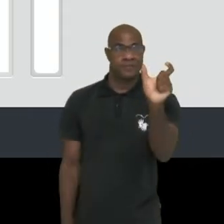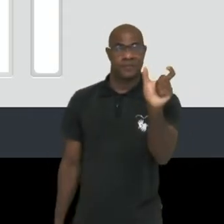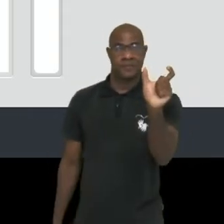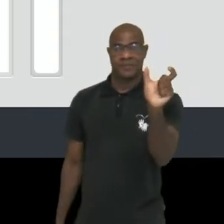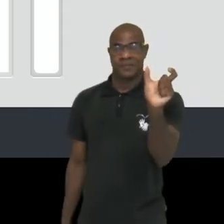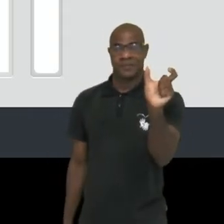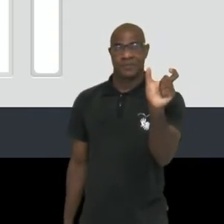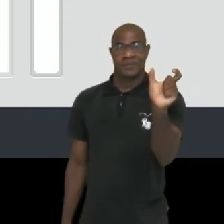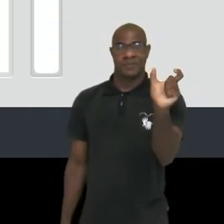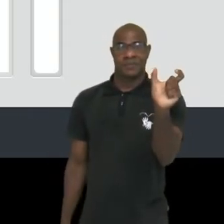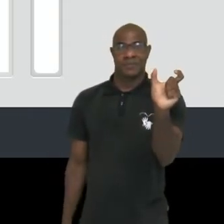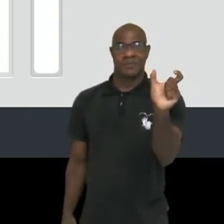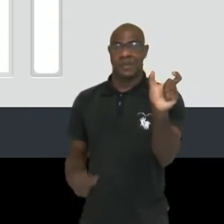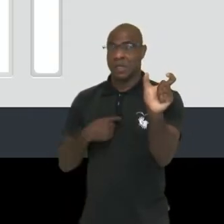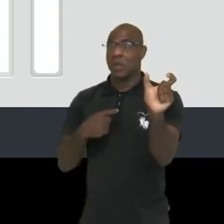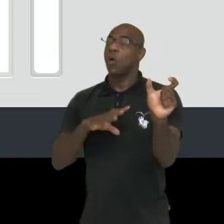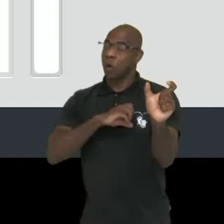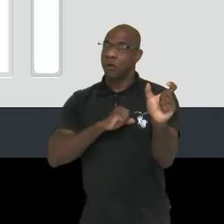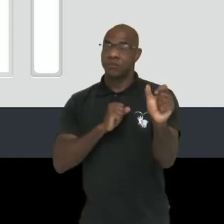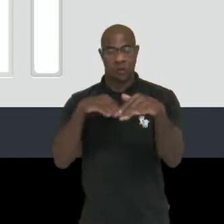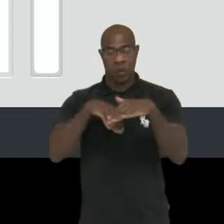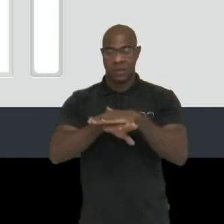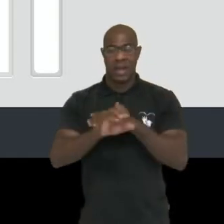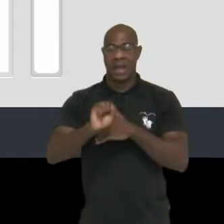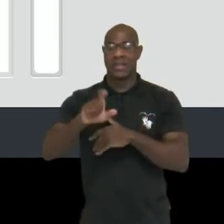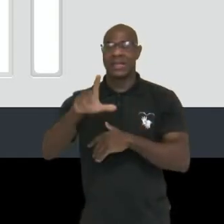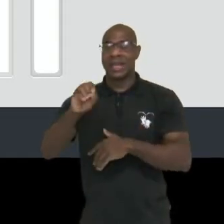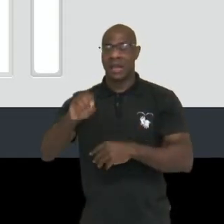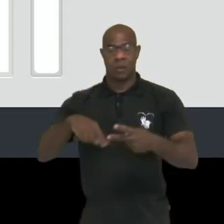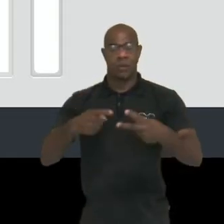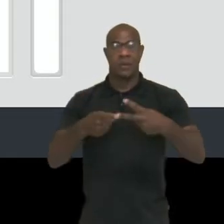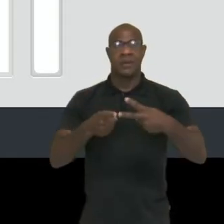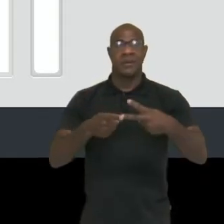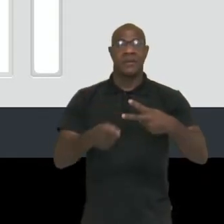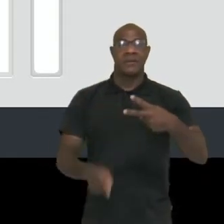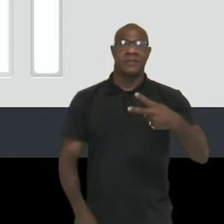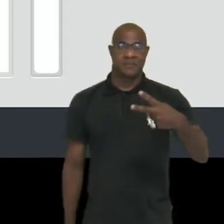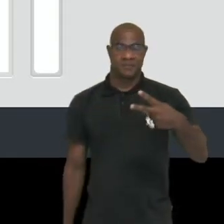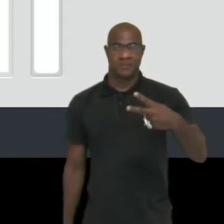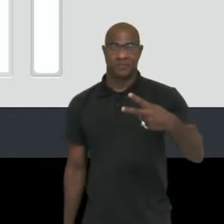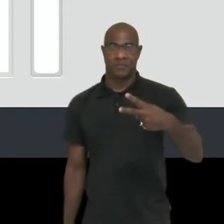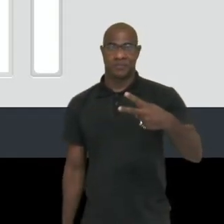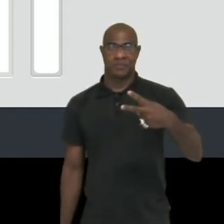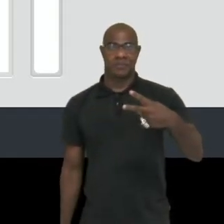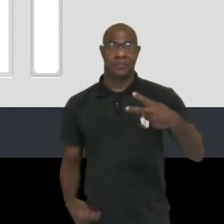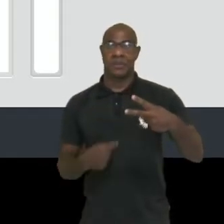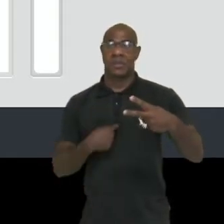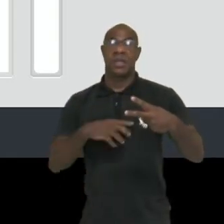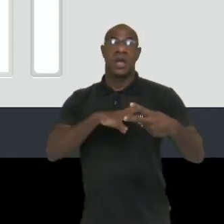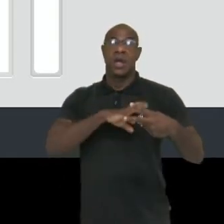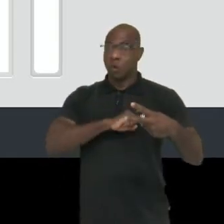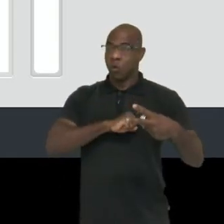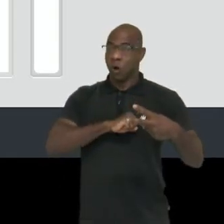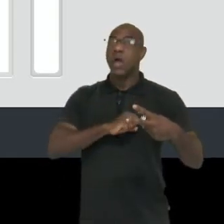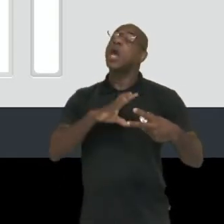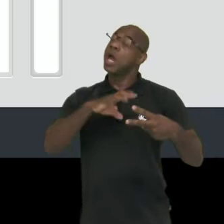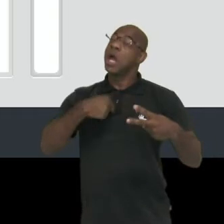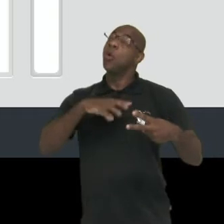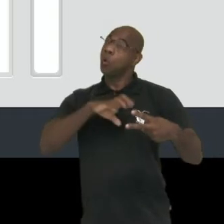I collect stamps. Eu coleciono selos. I enjoy stamps collecting. I enjoy stamp collecting. Eu gosto de colecionar